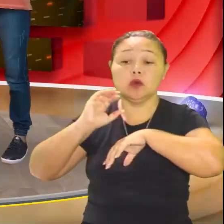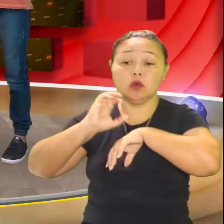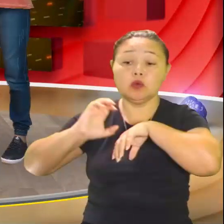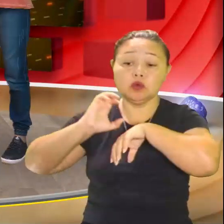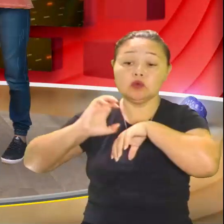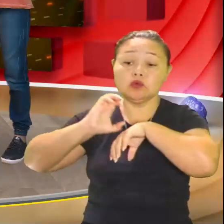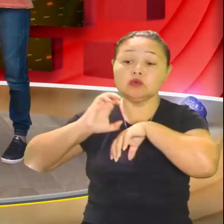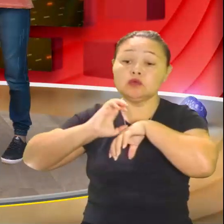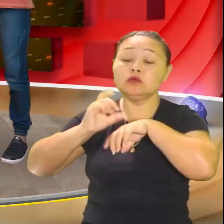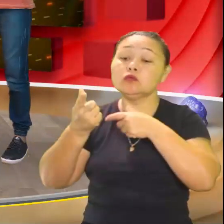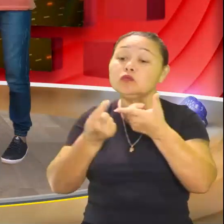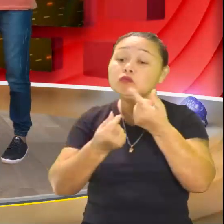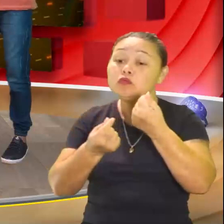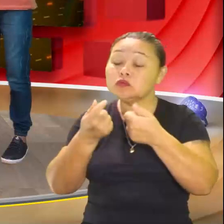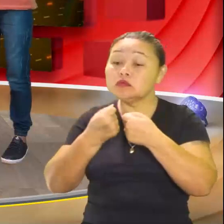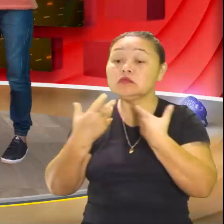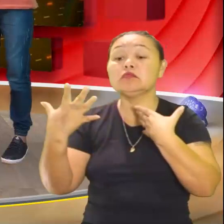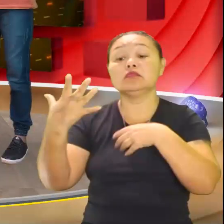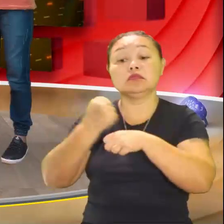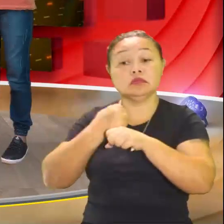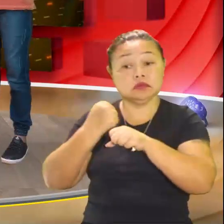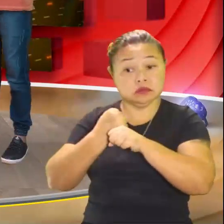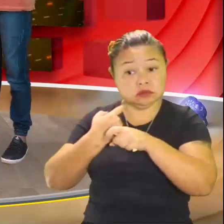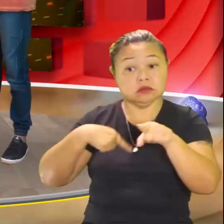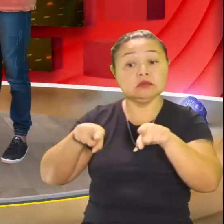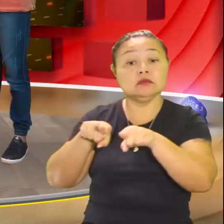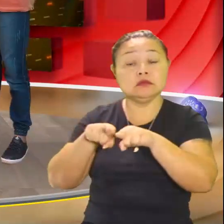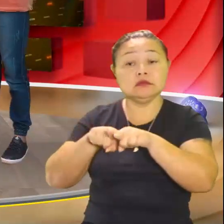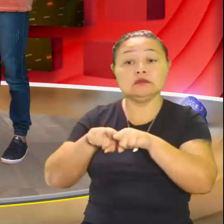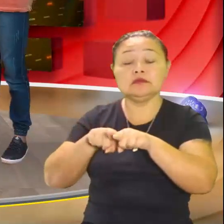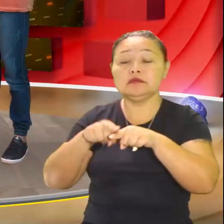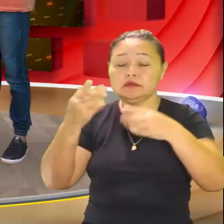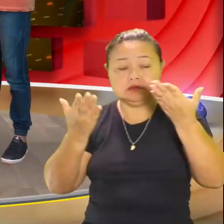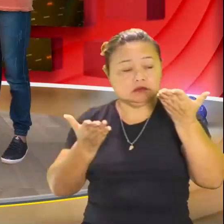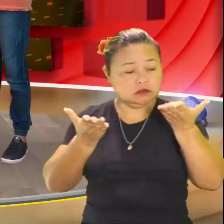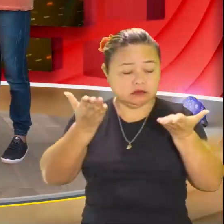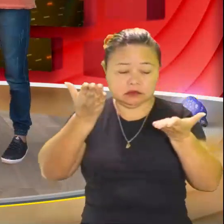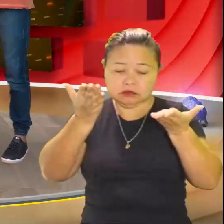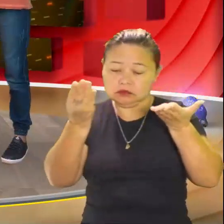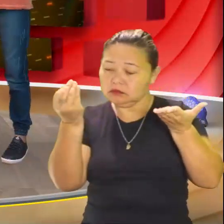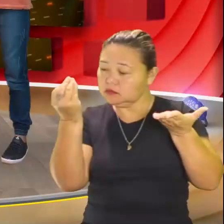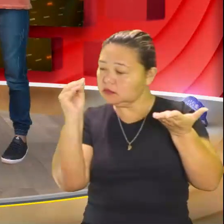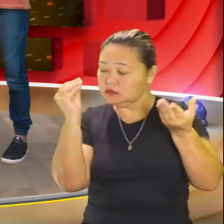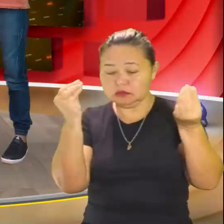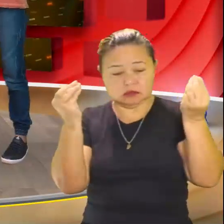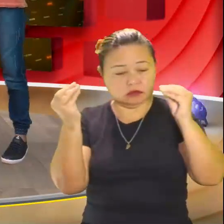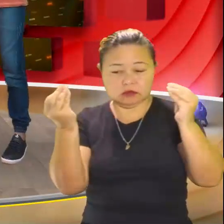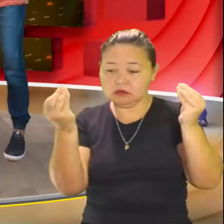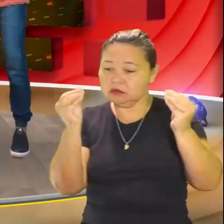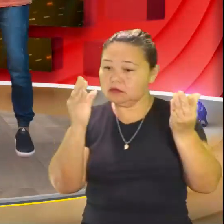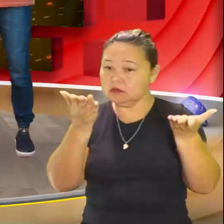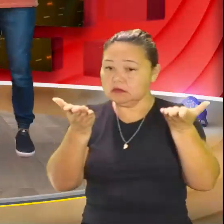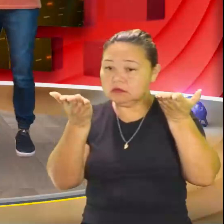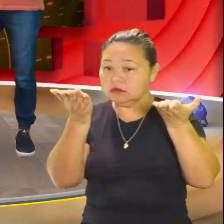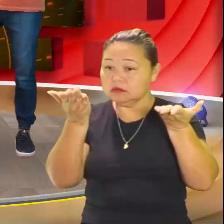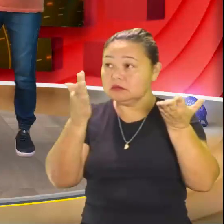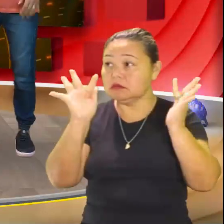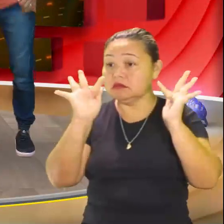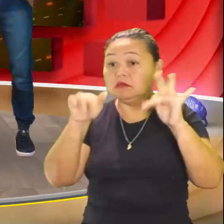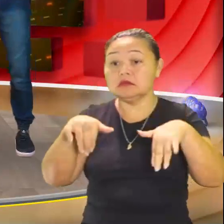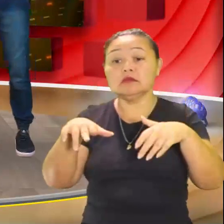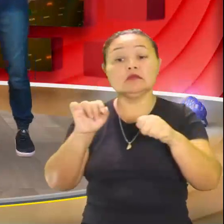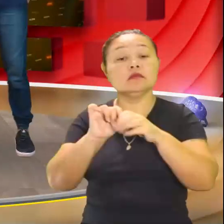e Contabilidade, porque você precisa calcular e fazer, acho que é balancete que eles falam, né? Sim, no final, balancete né? mensal. Isso